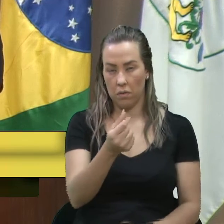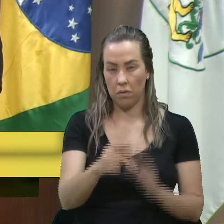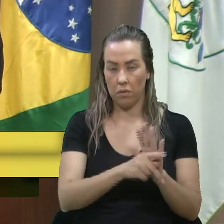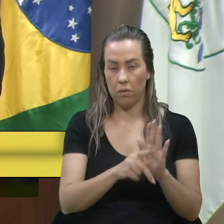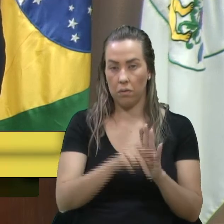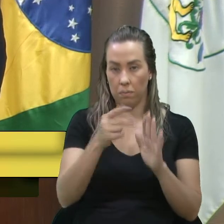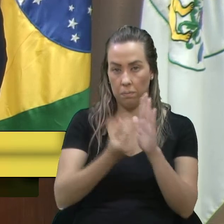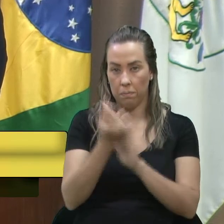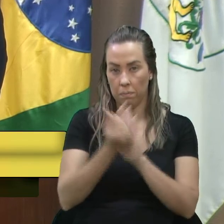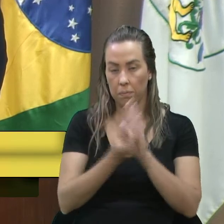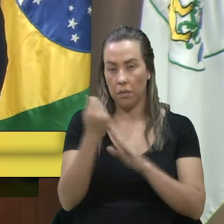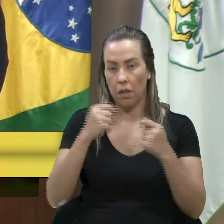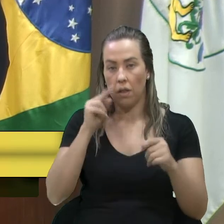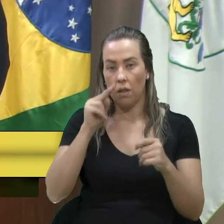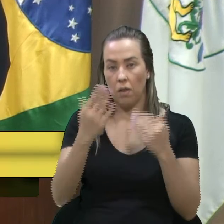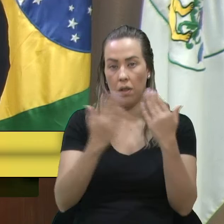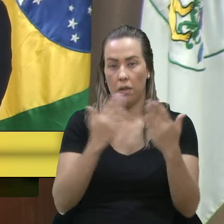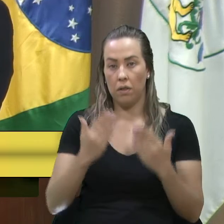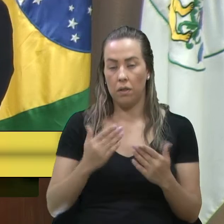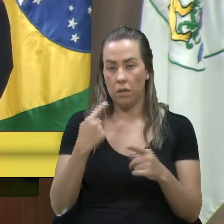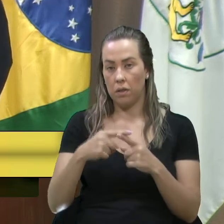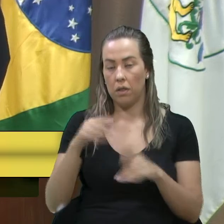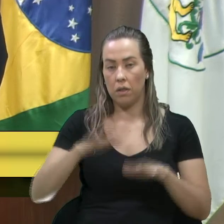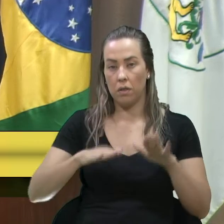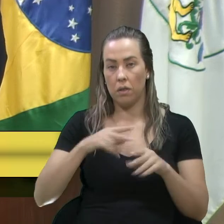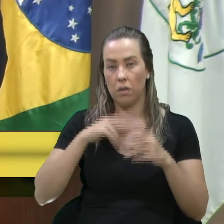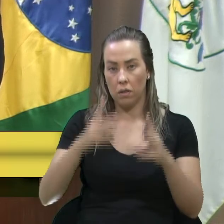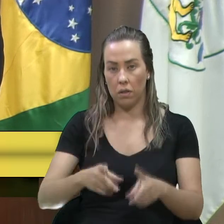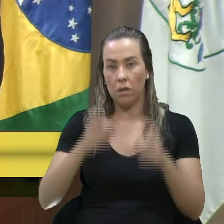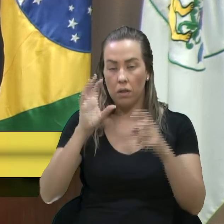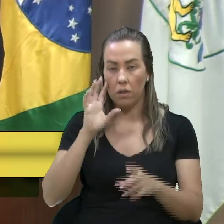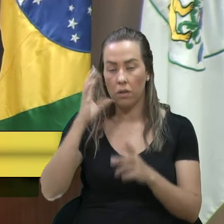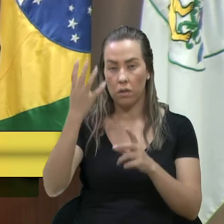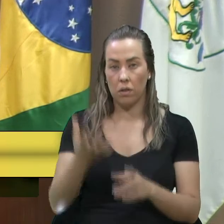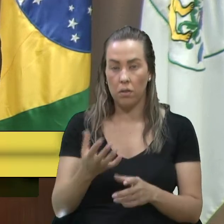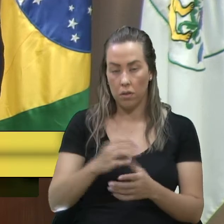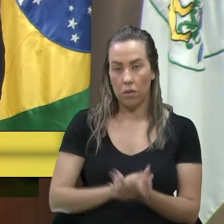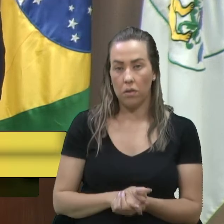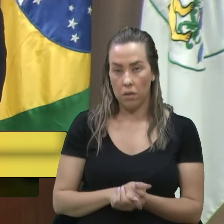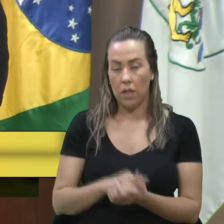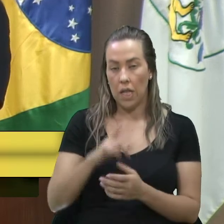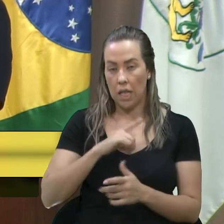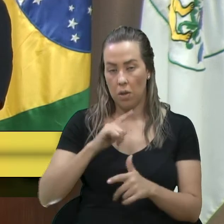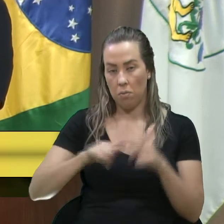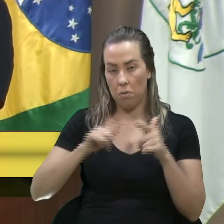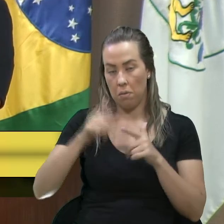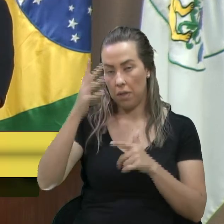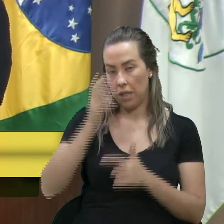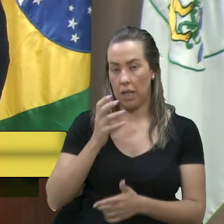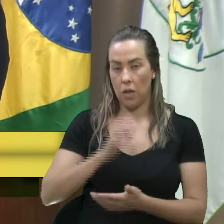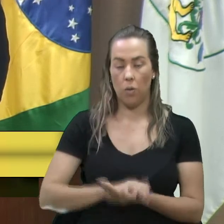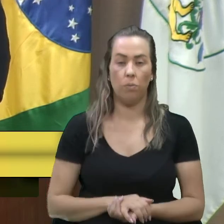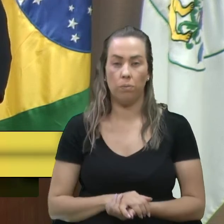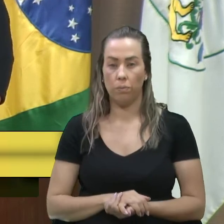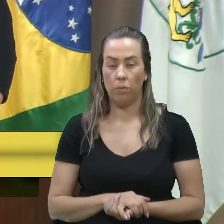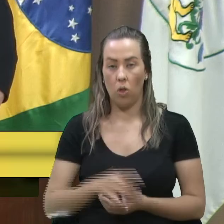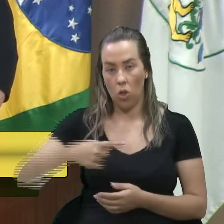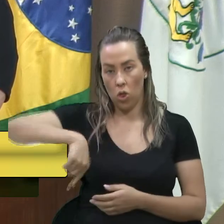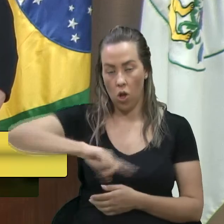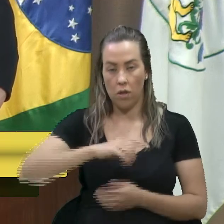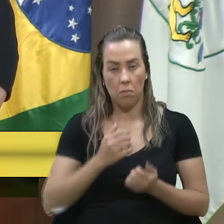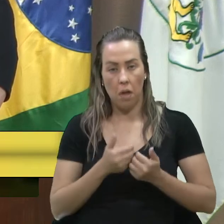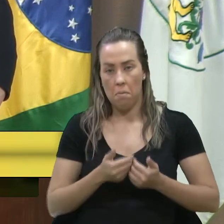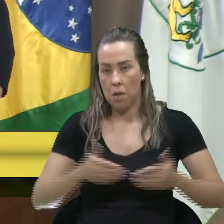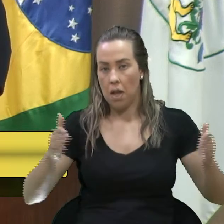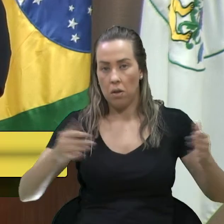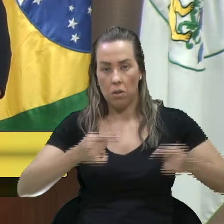questões orçamentárias precisam ser analisadas, porque às vezes o que parece uma solução vira um grande problema. Então, nós estamos à disposição